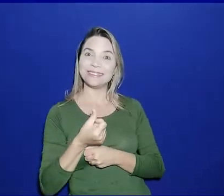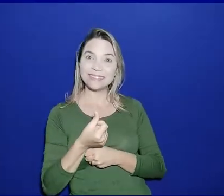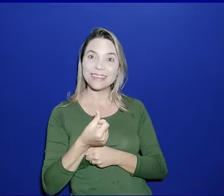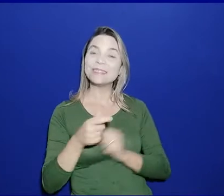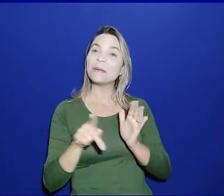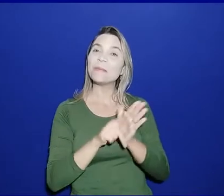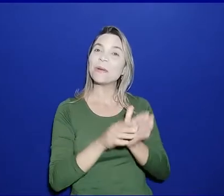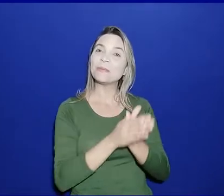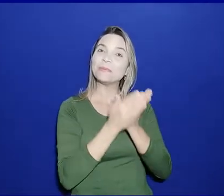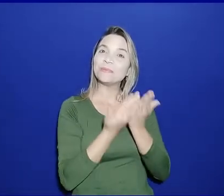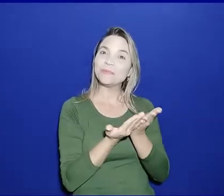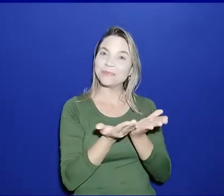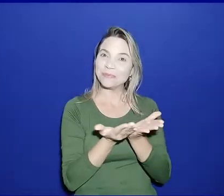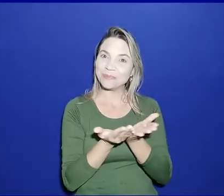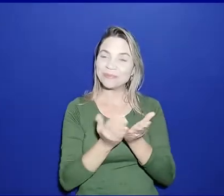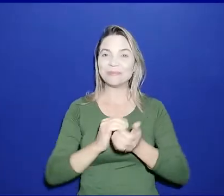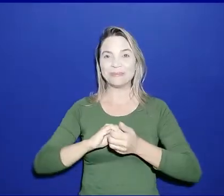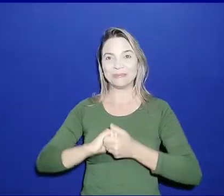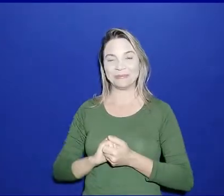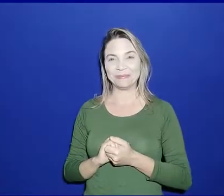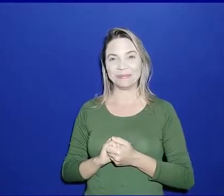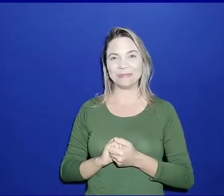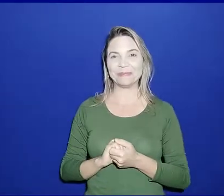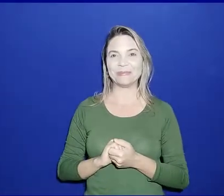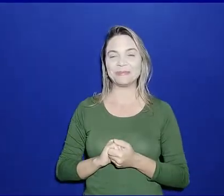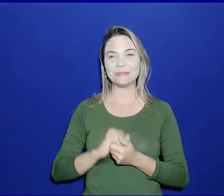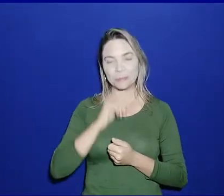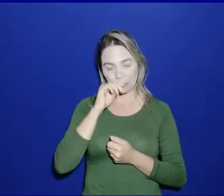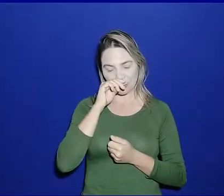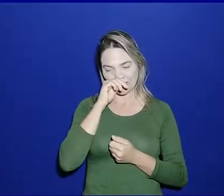426 do Cantor Cristão.